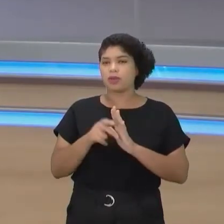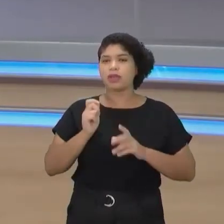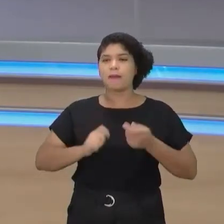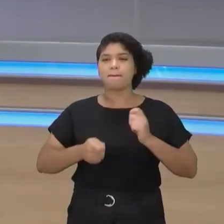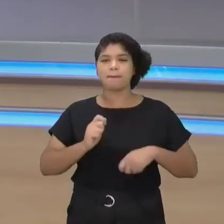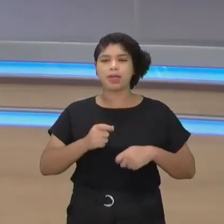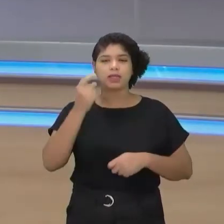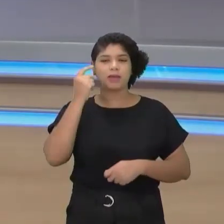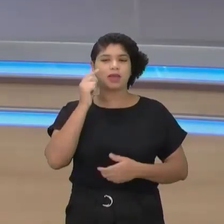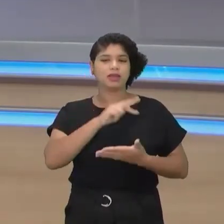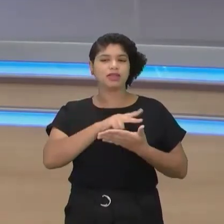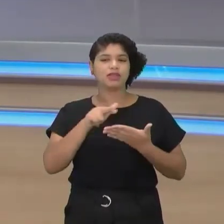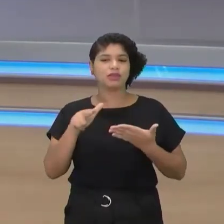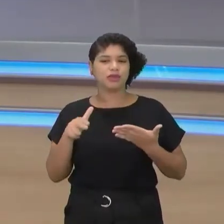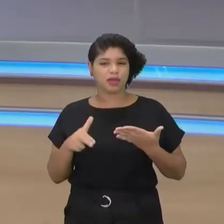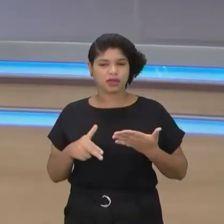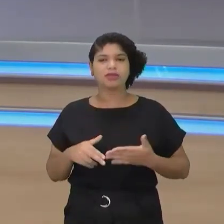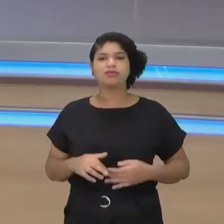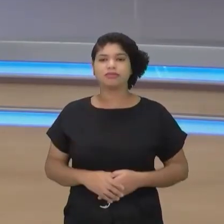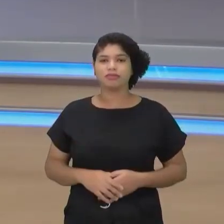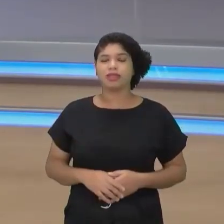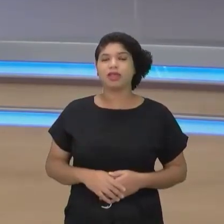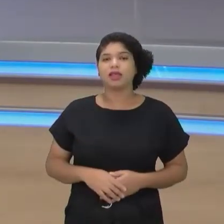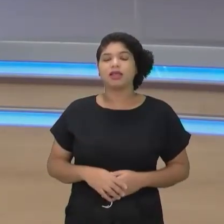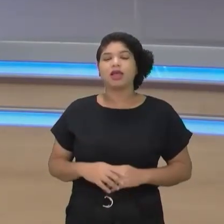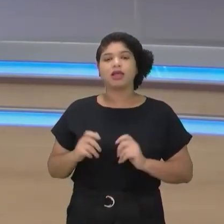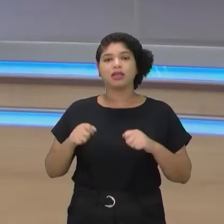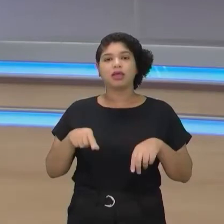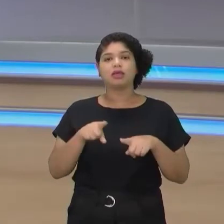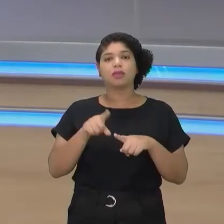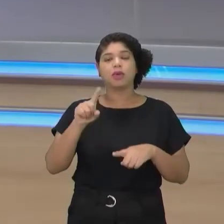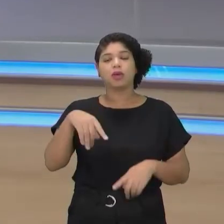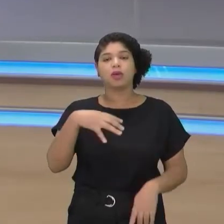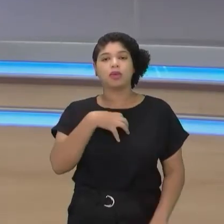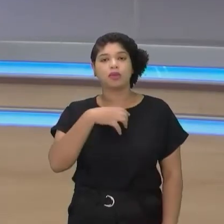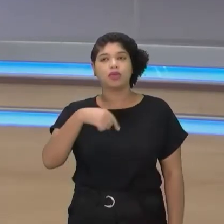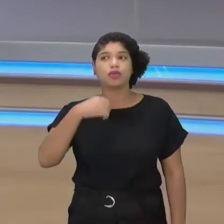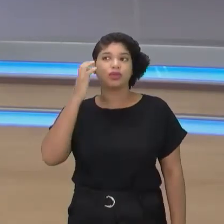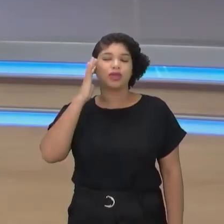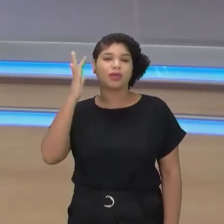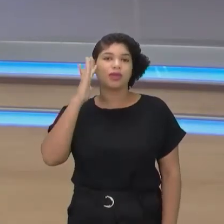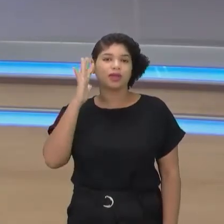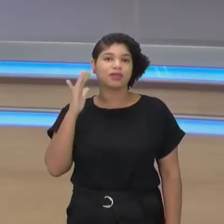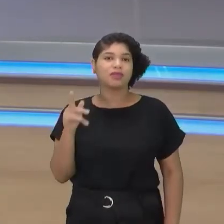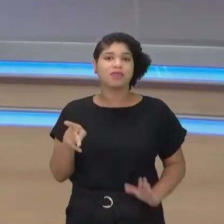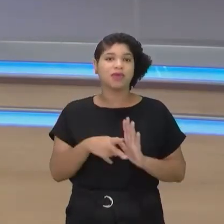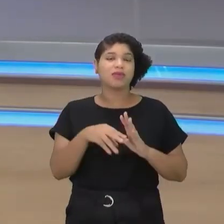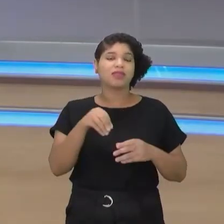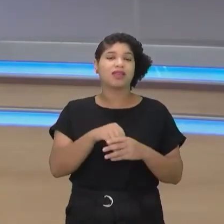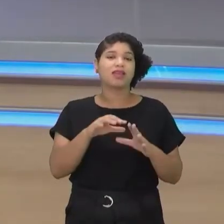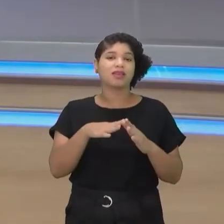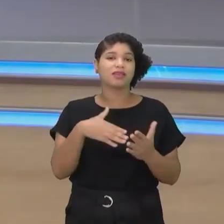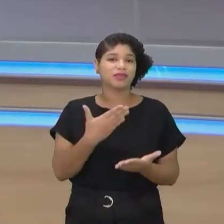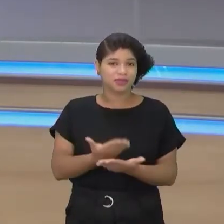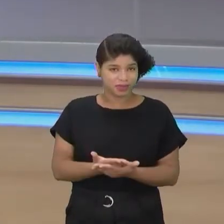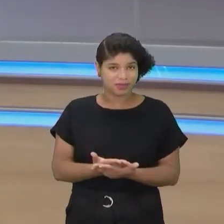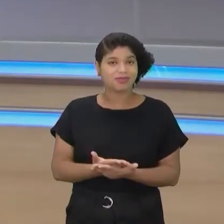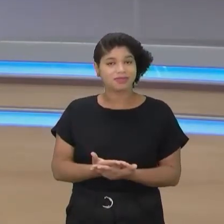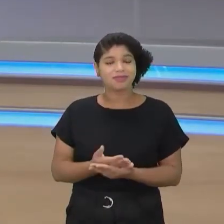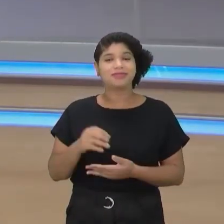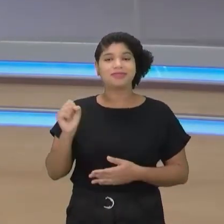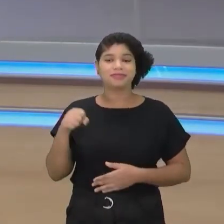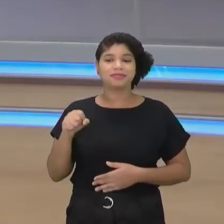pensar nesses aspectos, talvez também seja um momento da gente refletir sobre a própria escola, né?